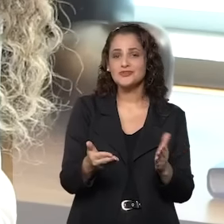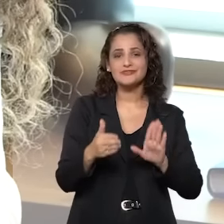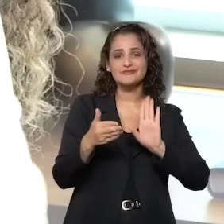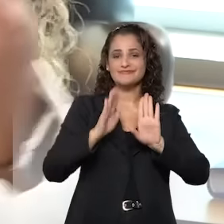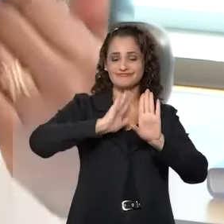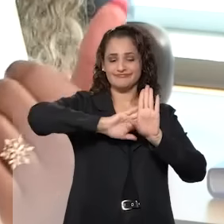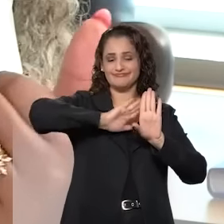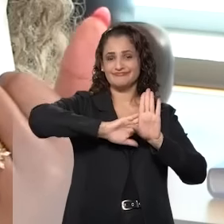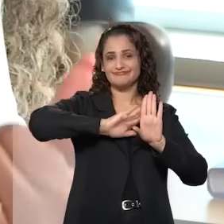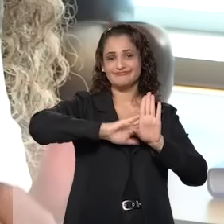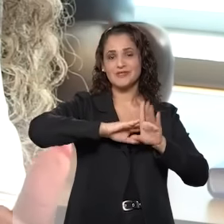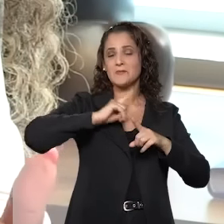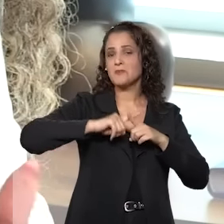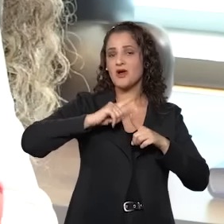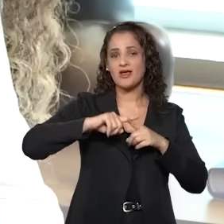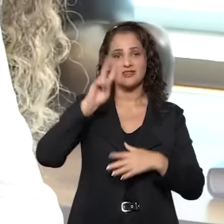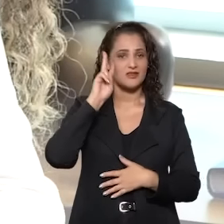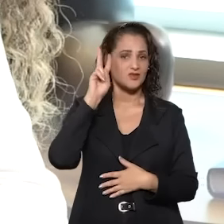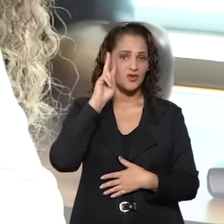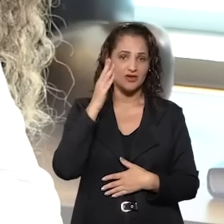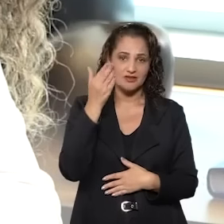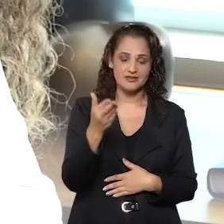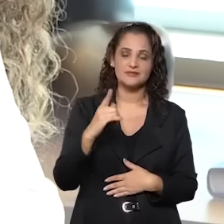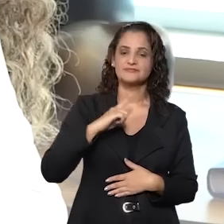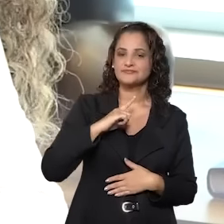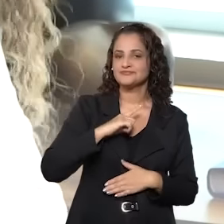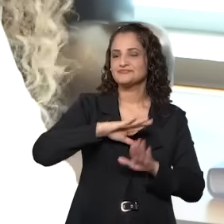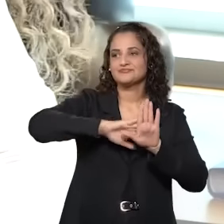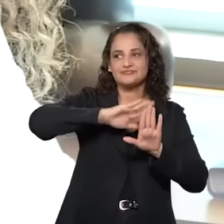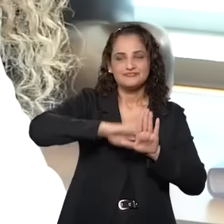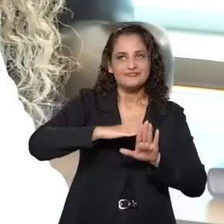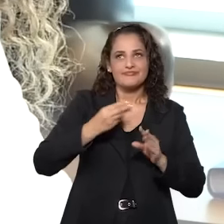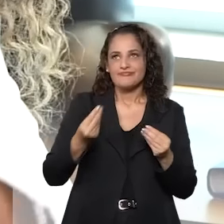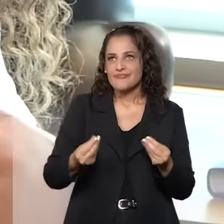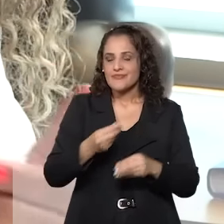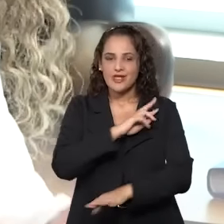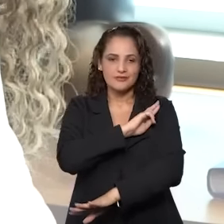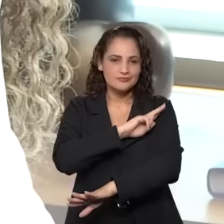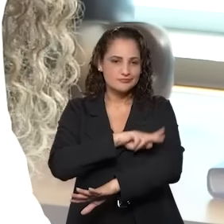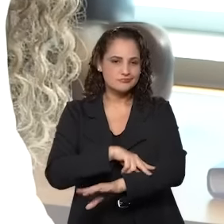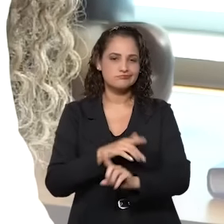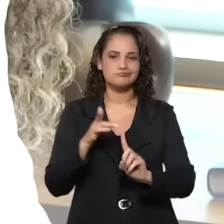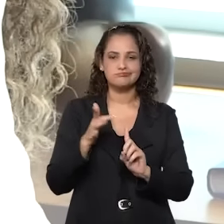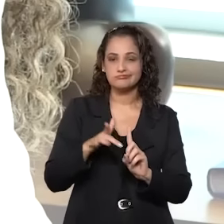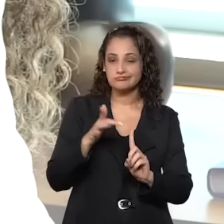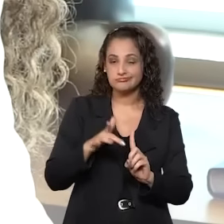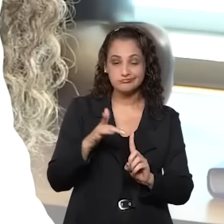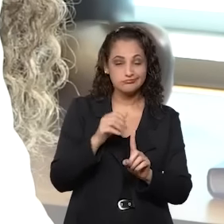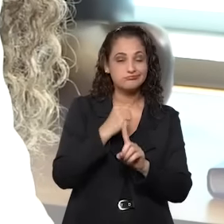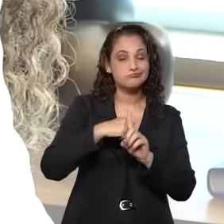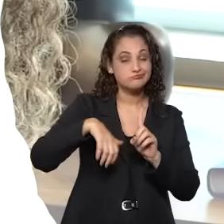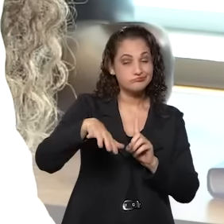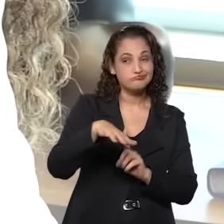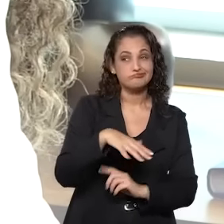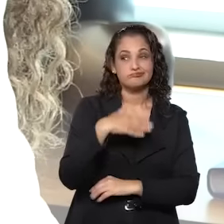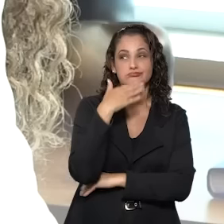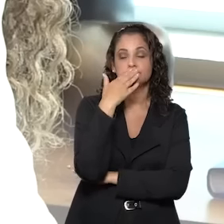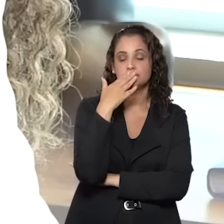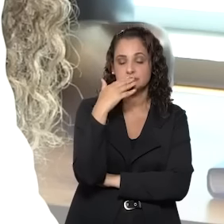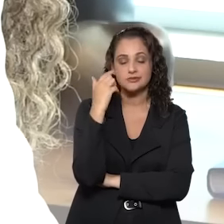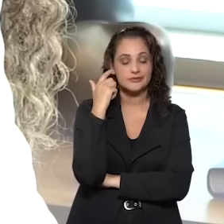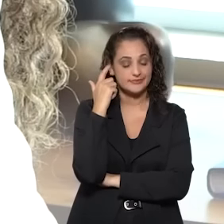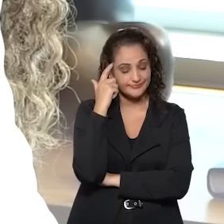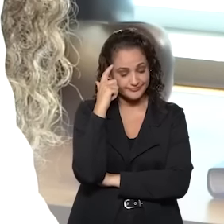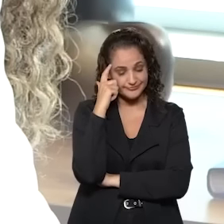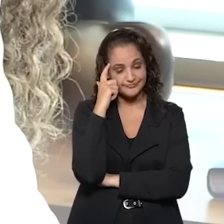um viés mas por conta da história né então a gente tem vieses raciais a gente tem vieses capacitistas na nossa sociedade se a gente for